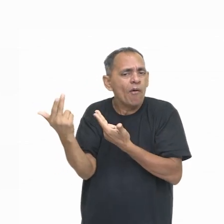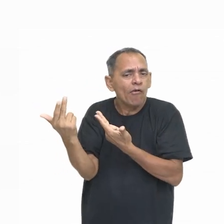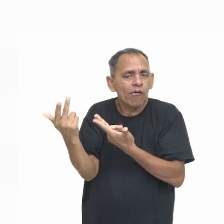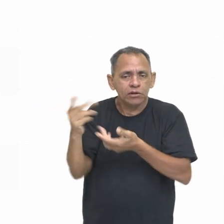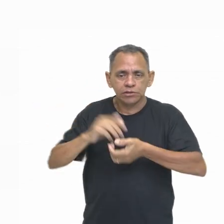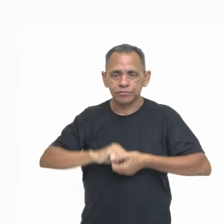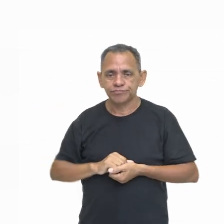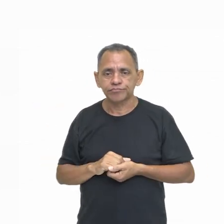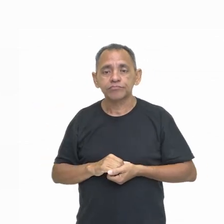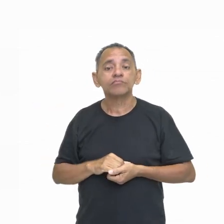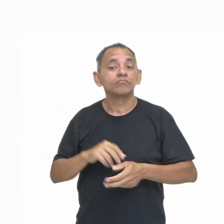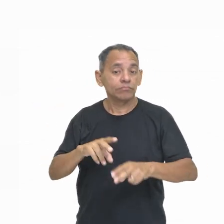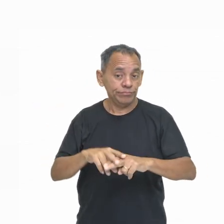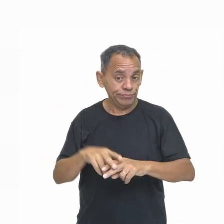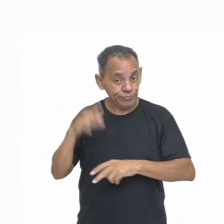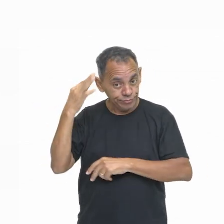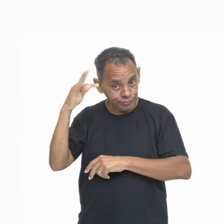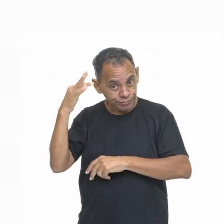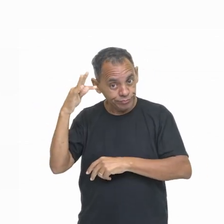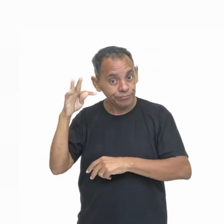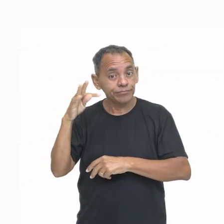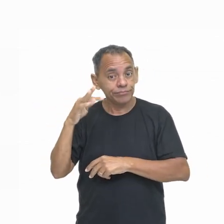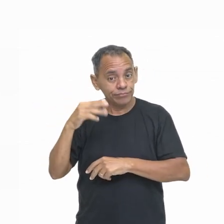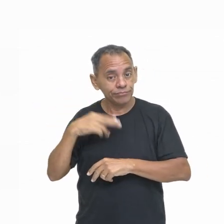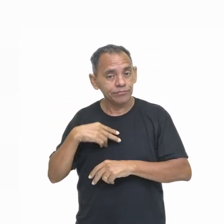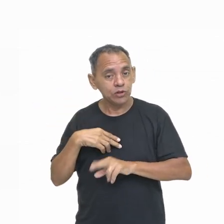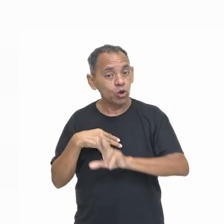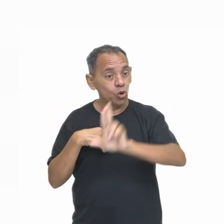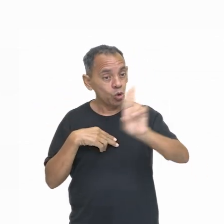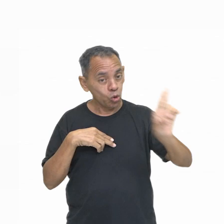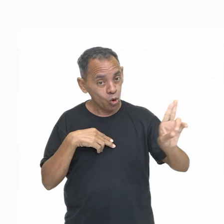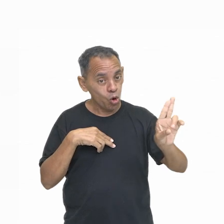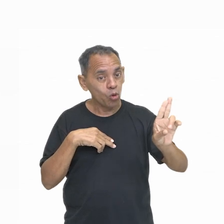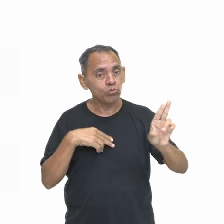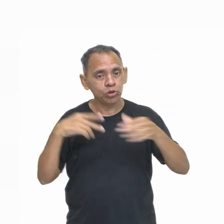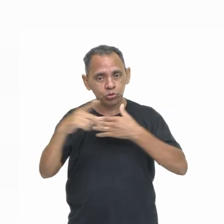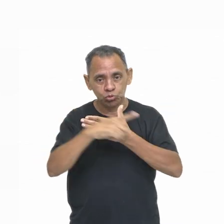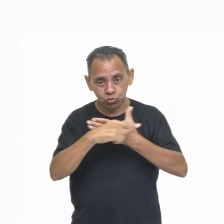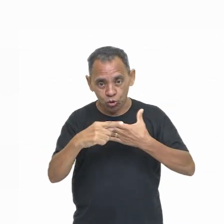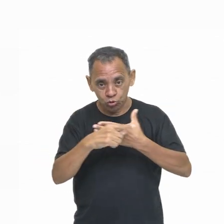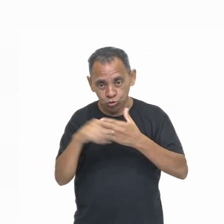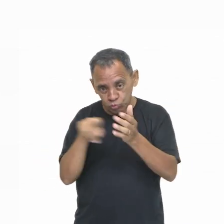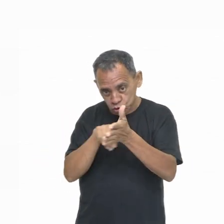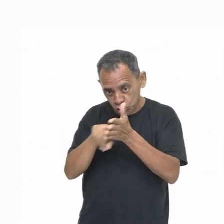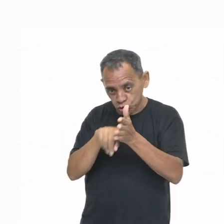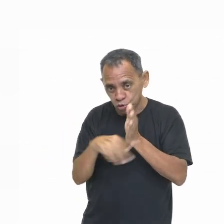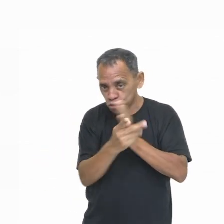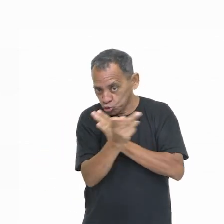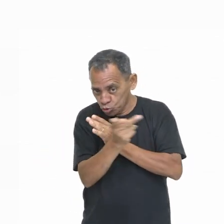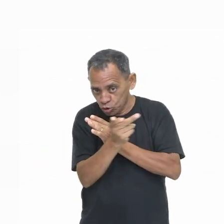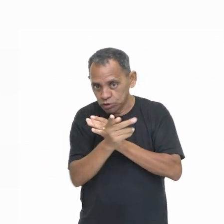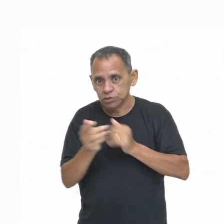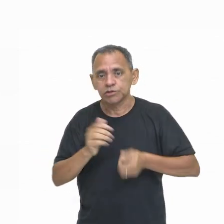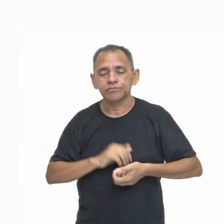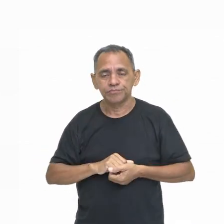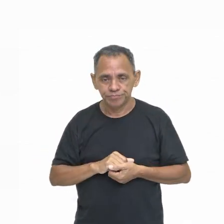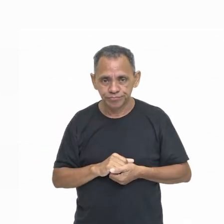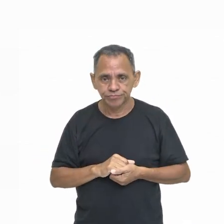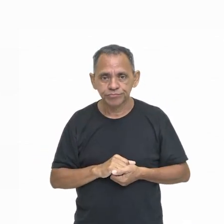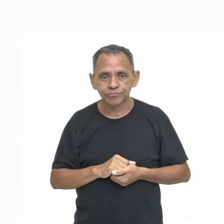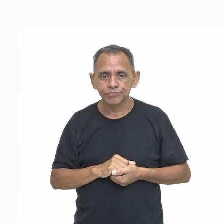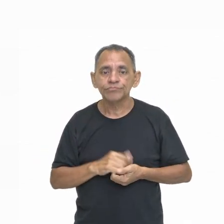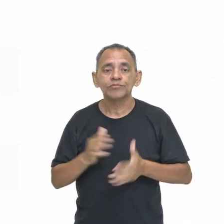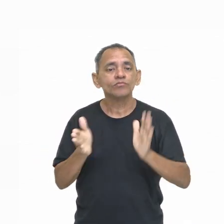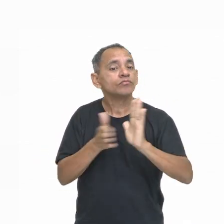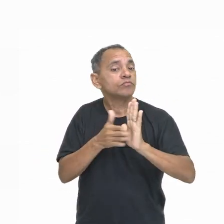o nome dos dois. E é importante também a gente falar que essa proposta que foi feita por esses